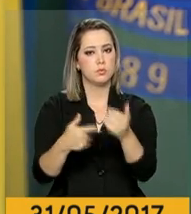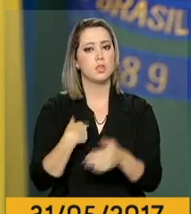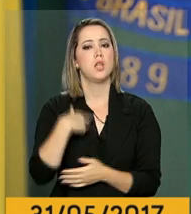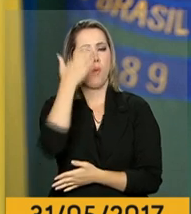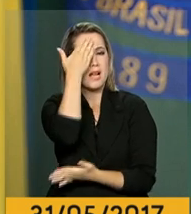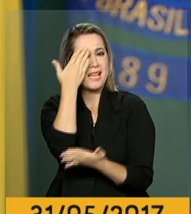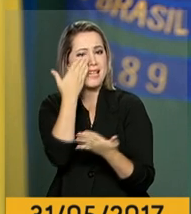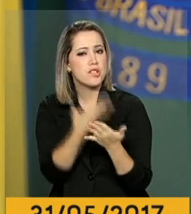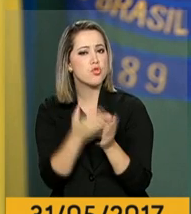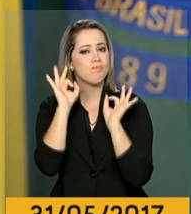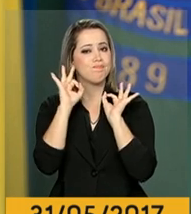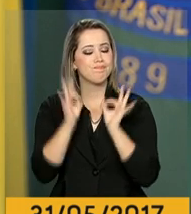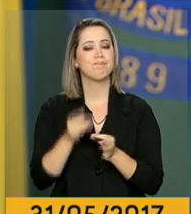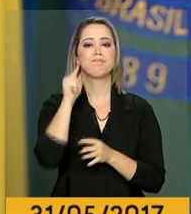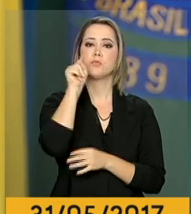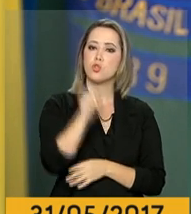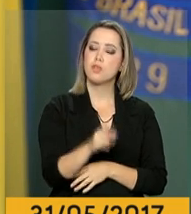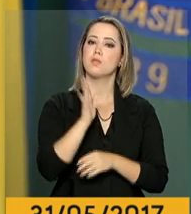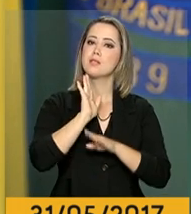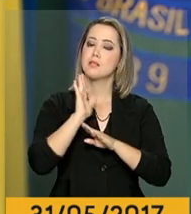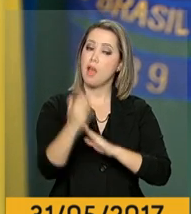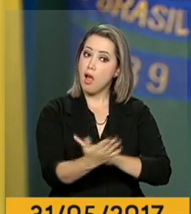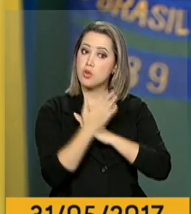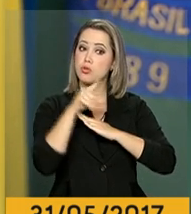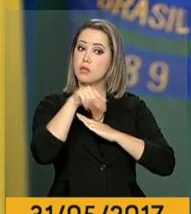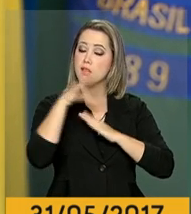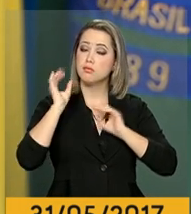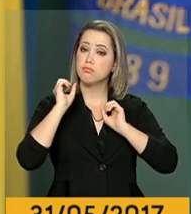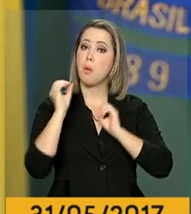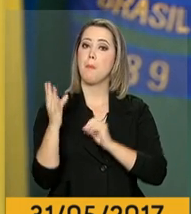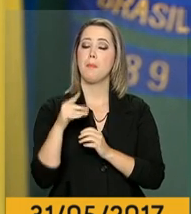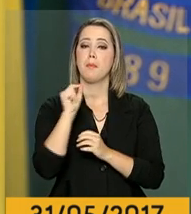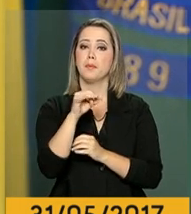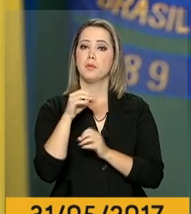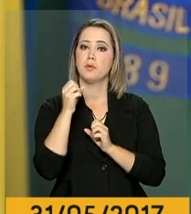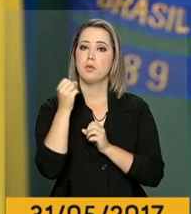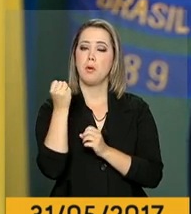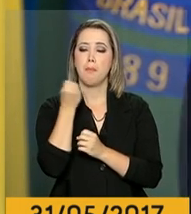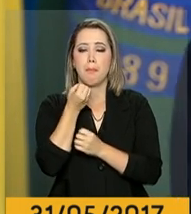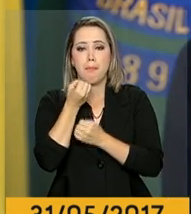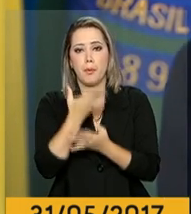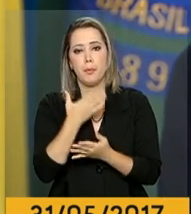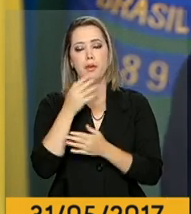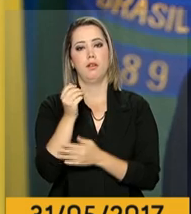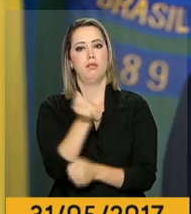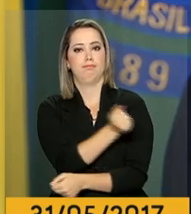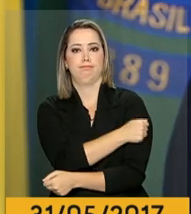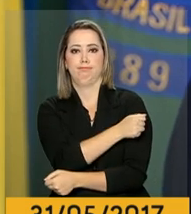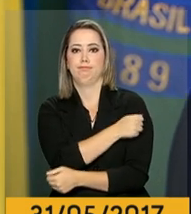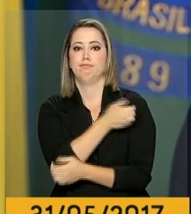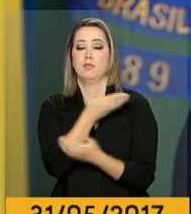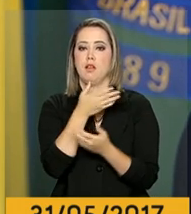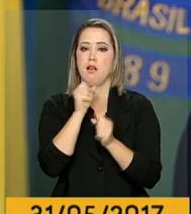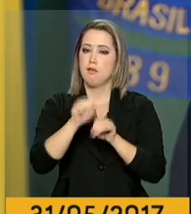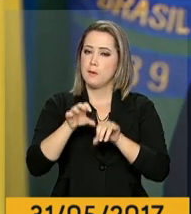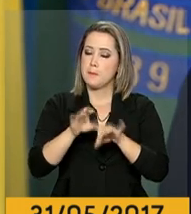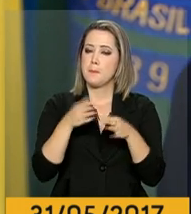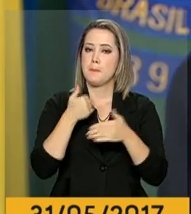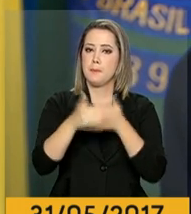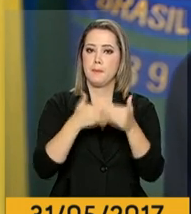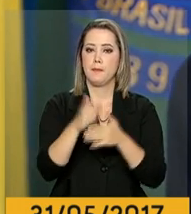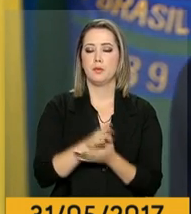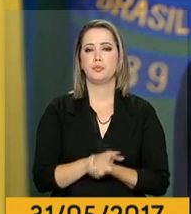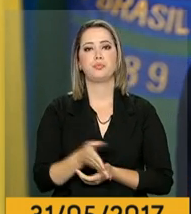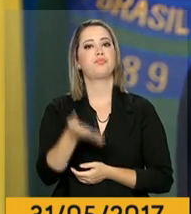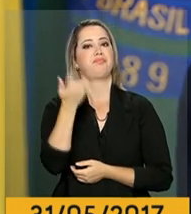convicção de que você auxiliará enormemente o sucesso das aulas. E vou registrar um fato datado